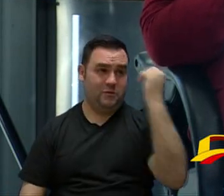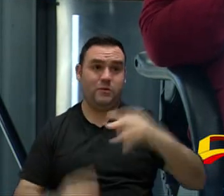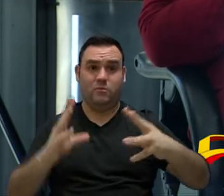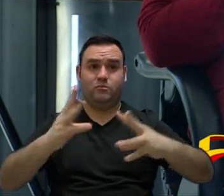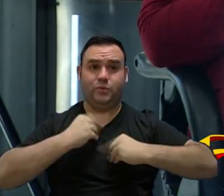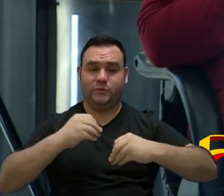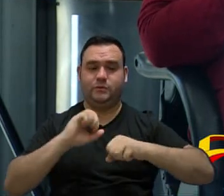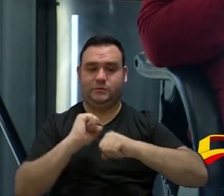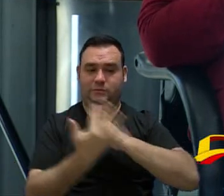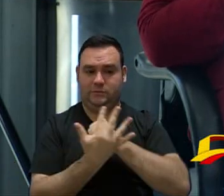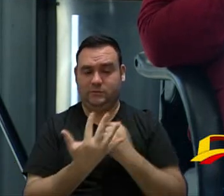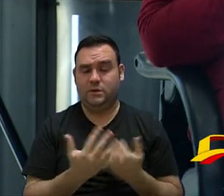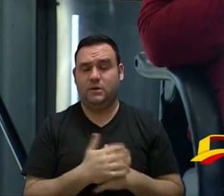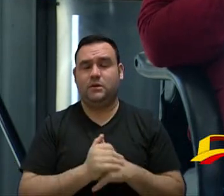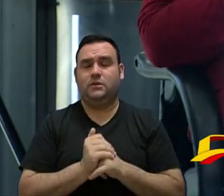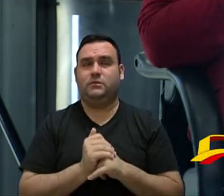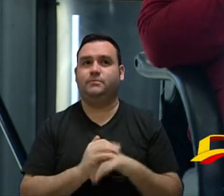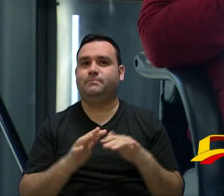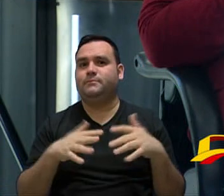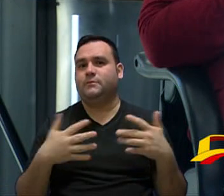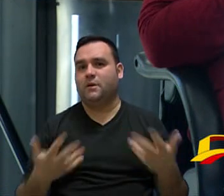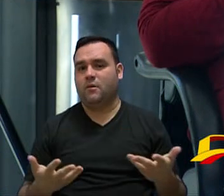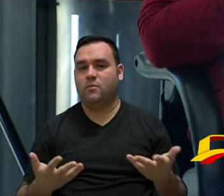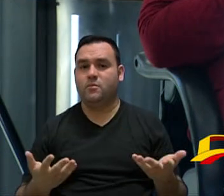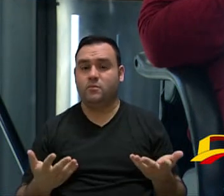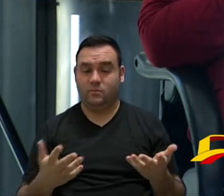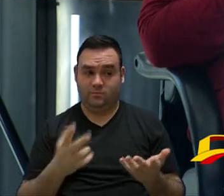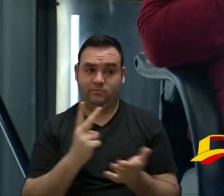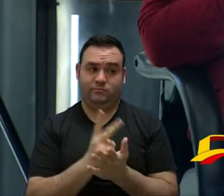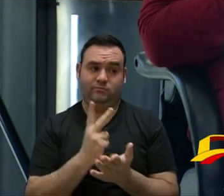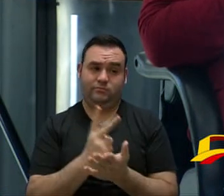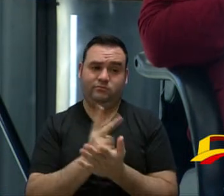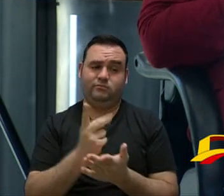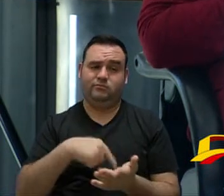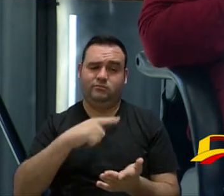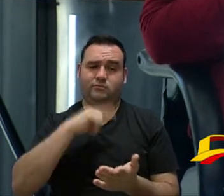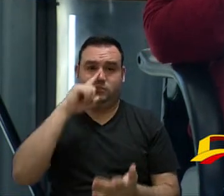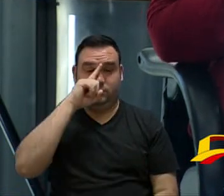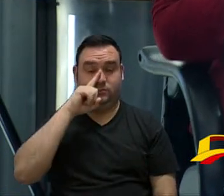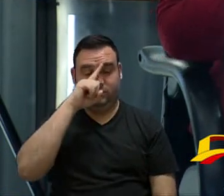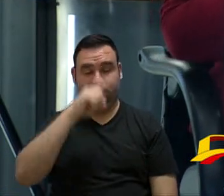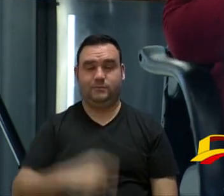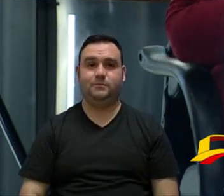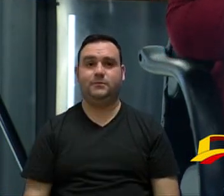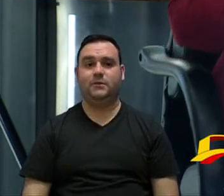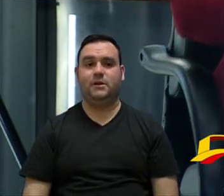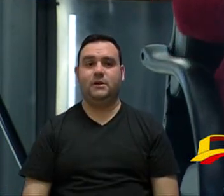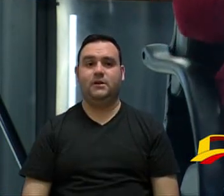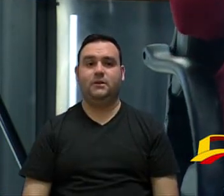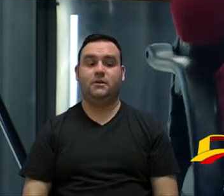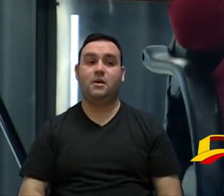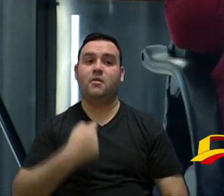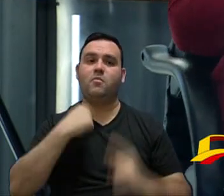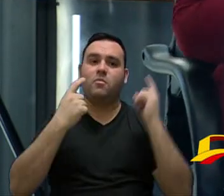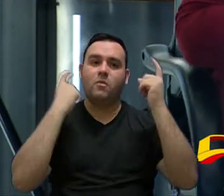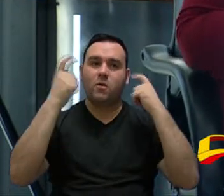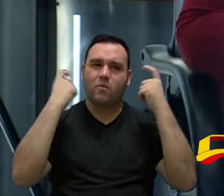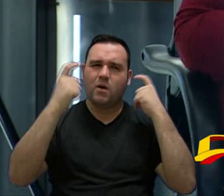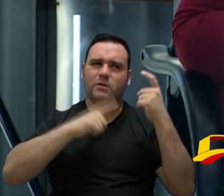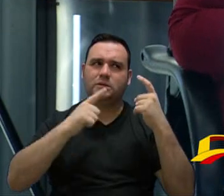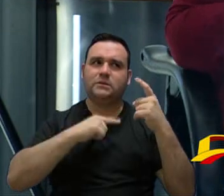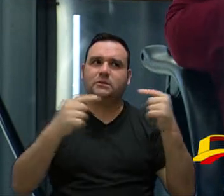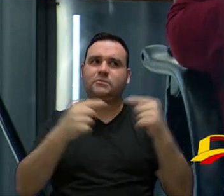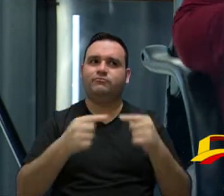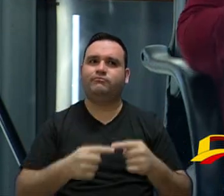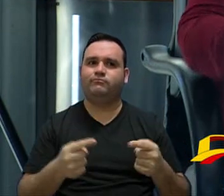contaminadas né falou convide então a ainda estamos em caso de risco é a minha preocupação em relação